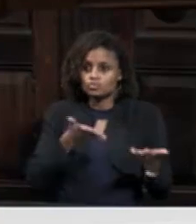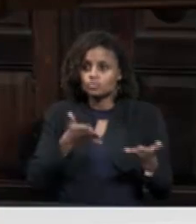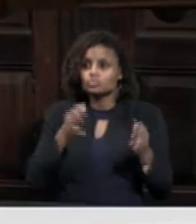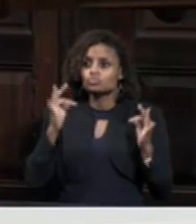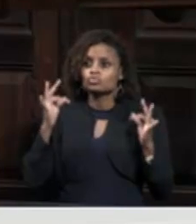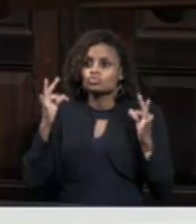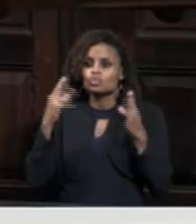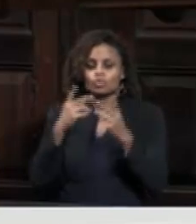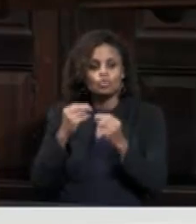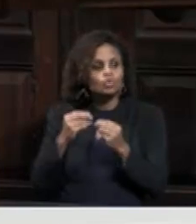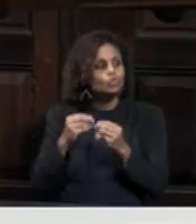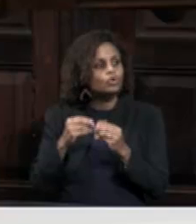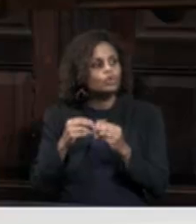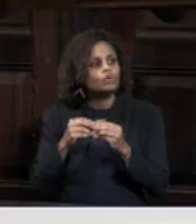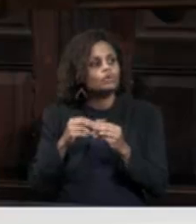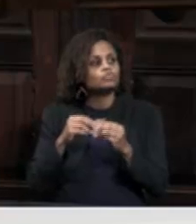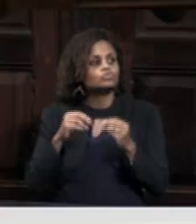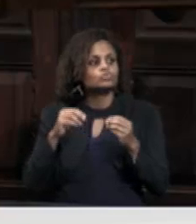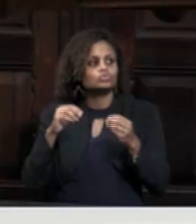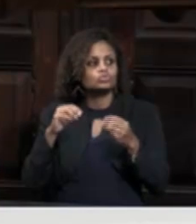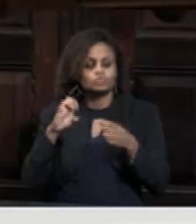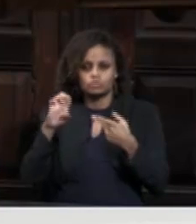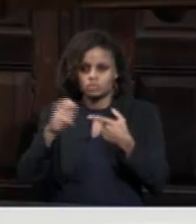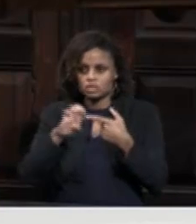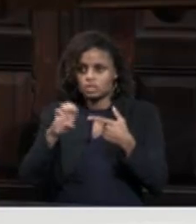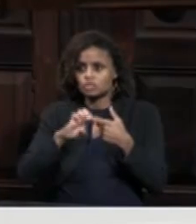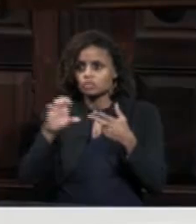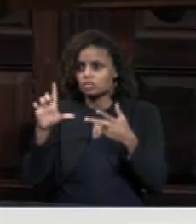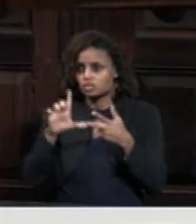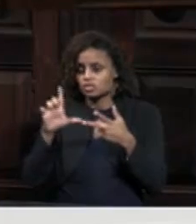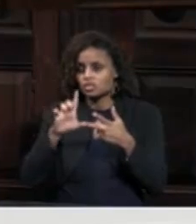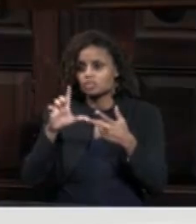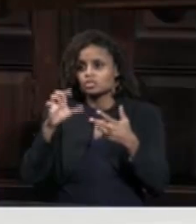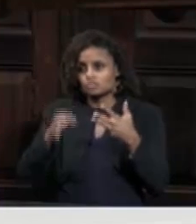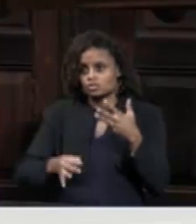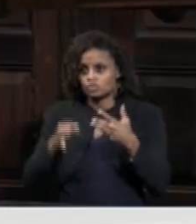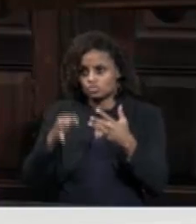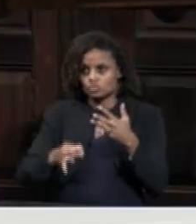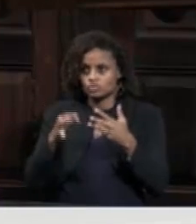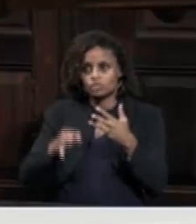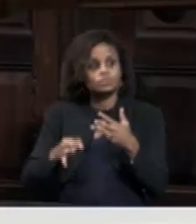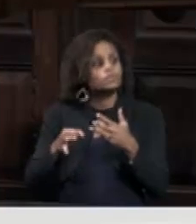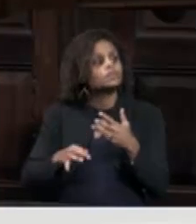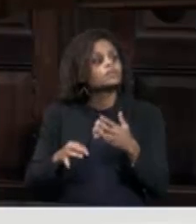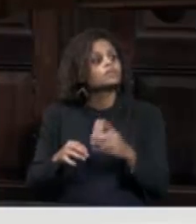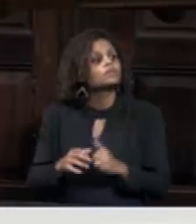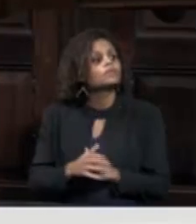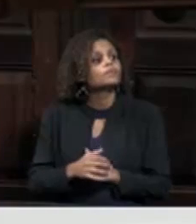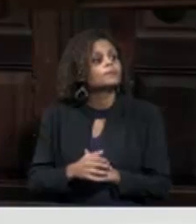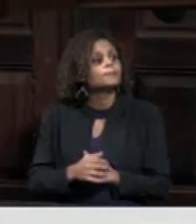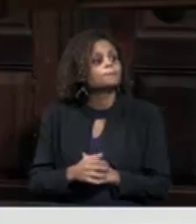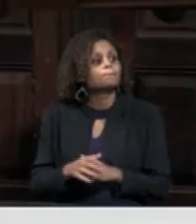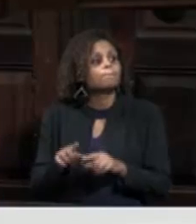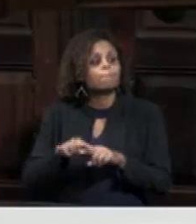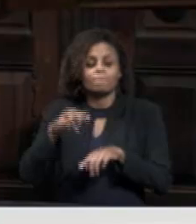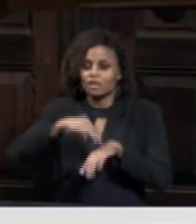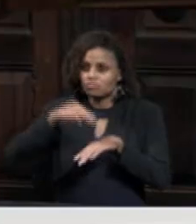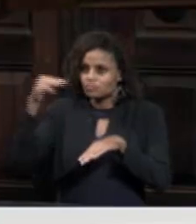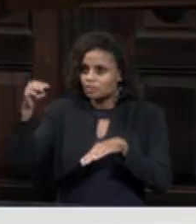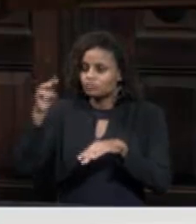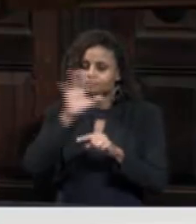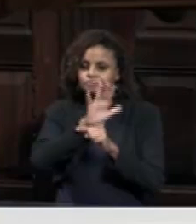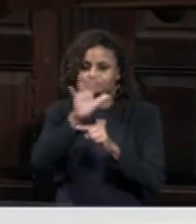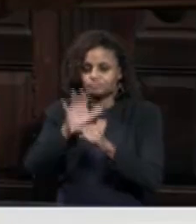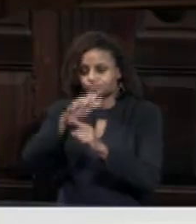poderes, isto é, Executivo, Legislativo, Defensoria, Ministério Público